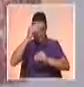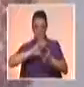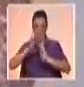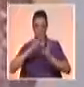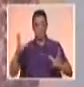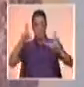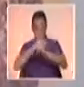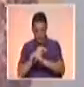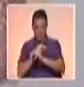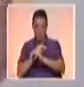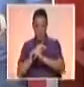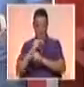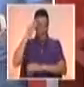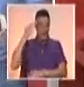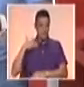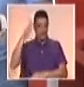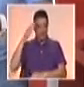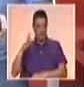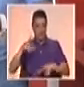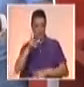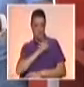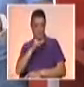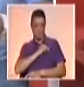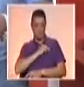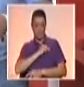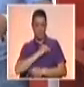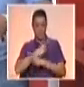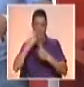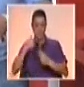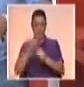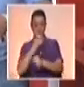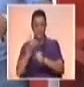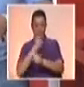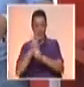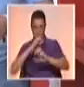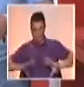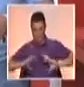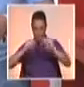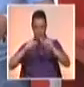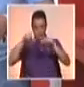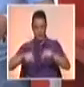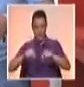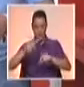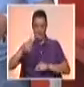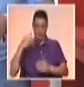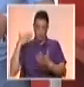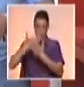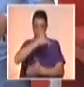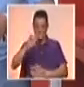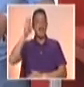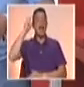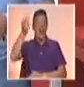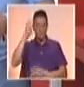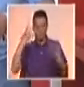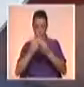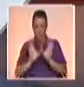novos. Anabela Baltazar recebeu um diploma de mérito, fruto do trabalho que tem vindo a desenvolver nas duas últimas décadas,